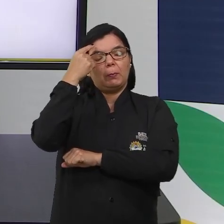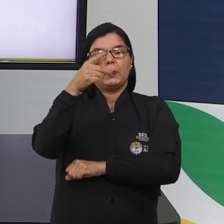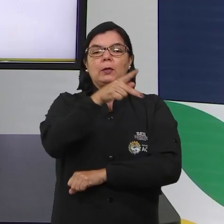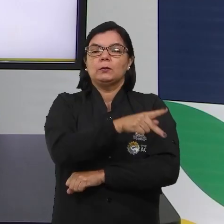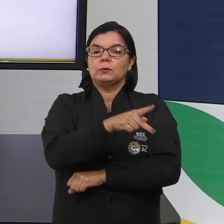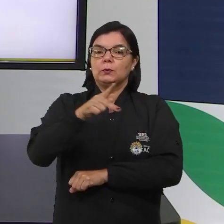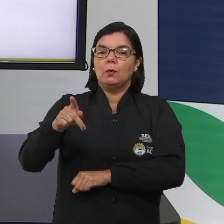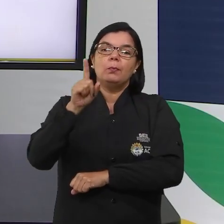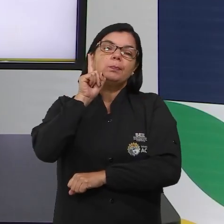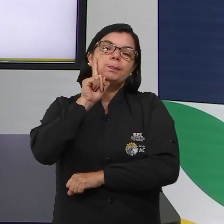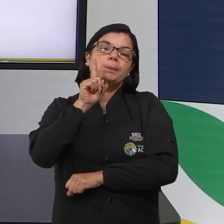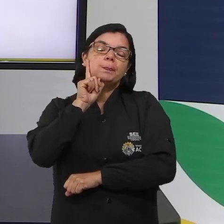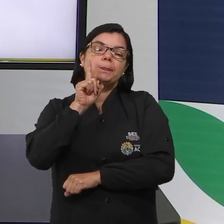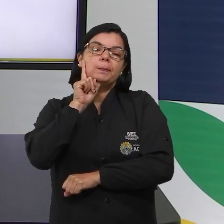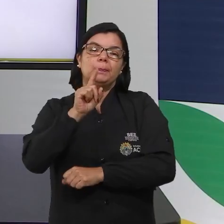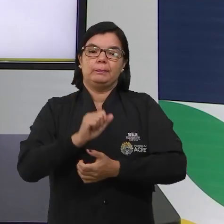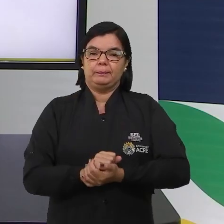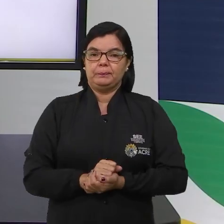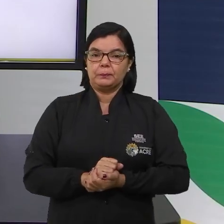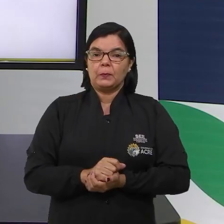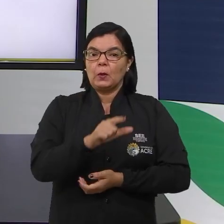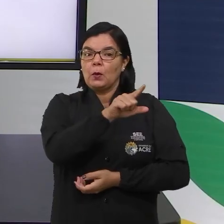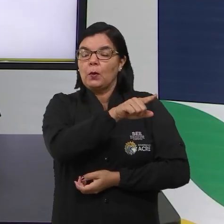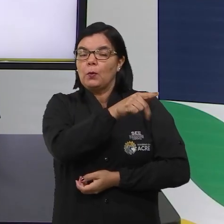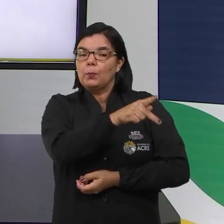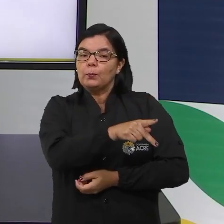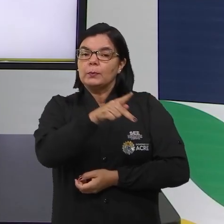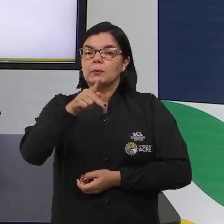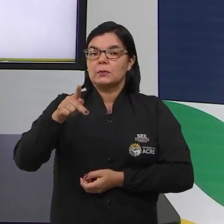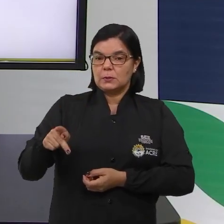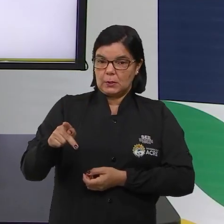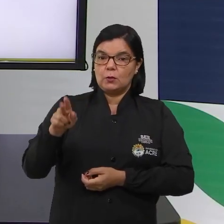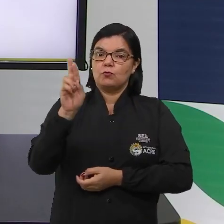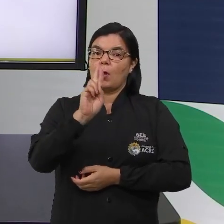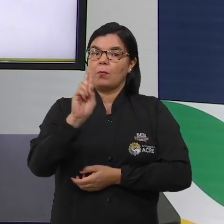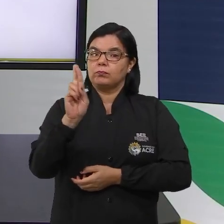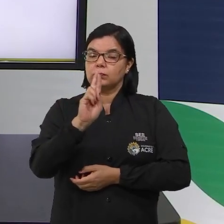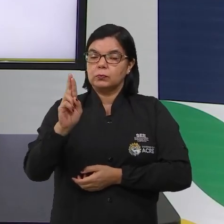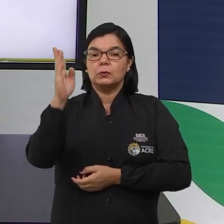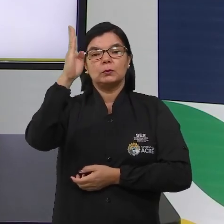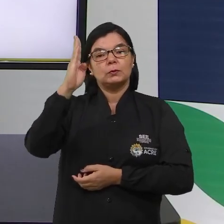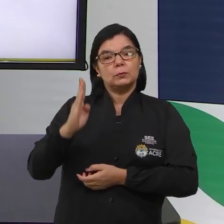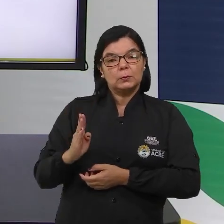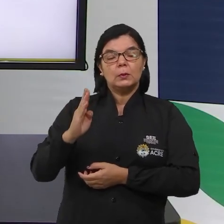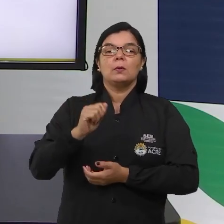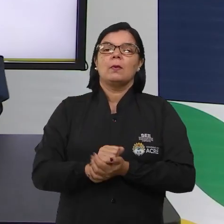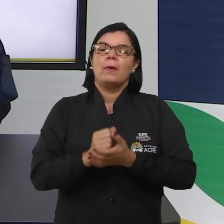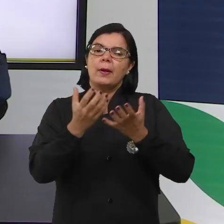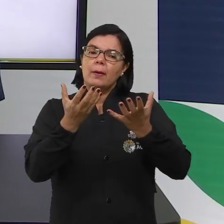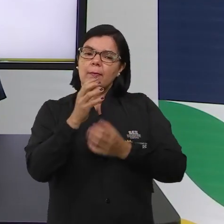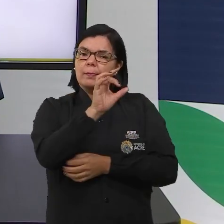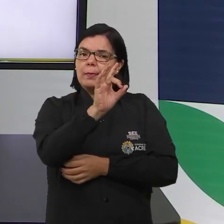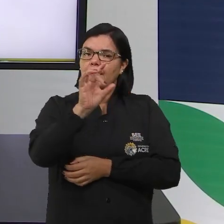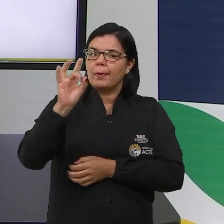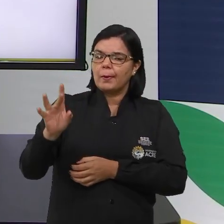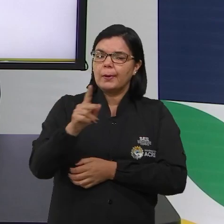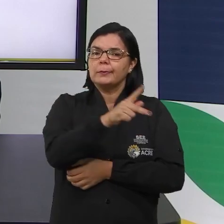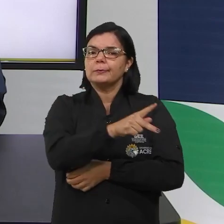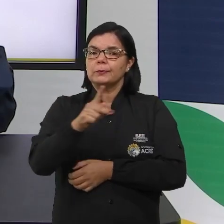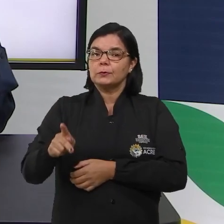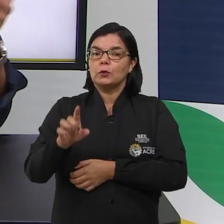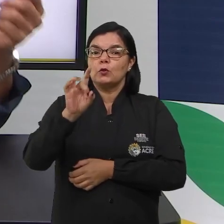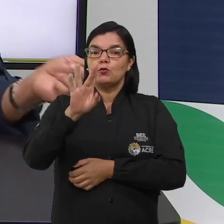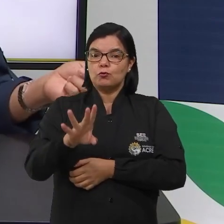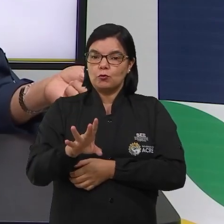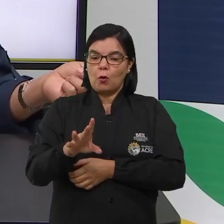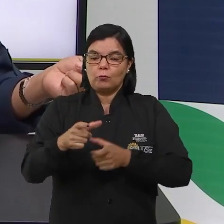dos Estados Unidos, o presidente da China, o presidente da Rússia e o presidente do Brasil querendo cada um ser presidente só do